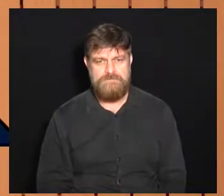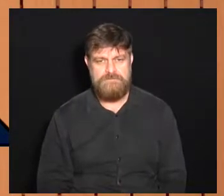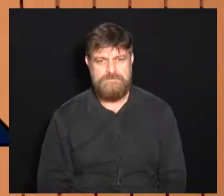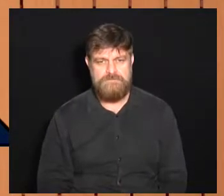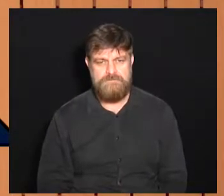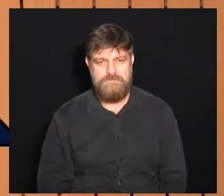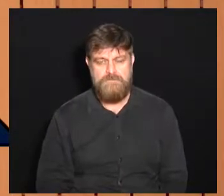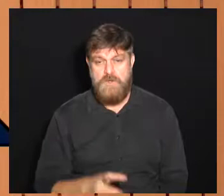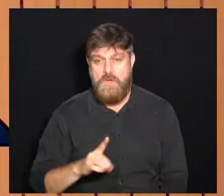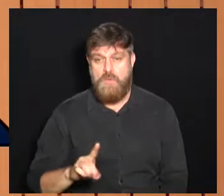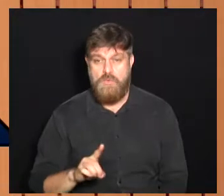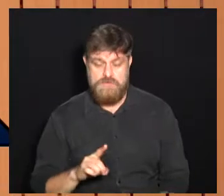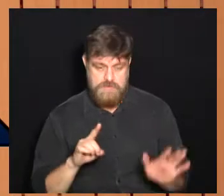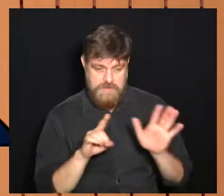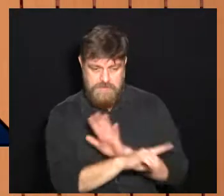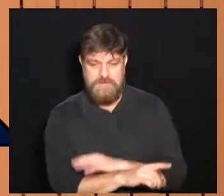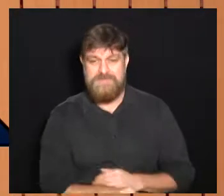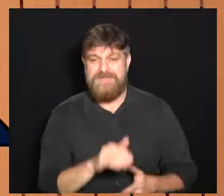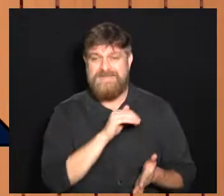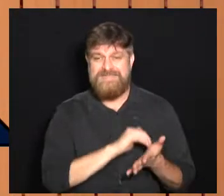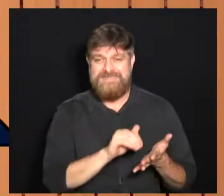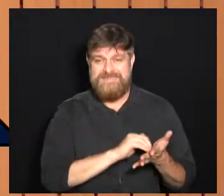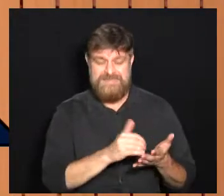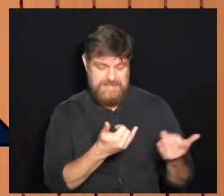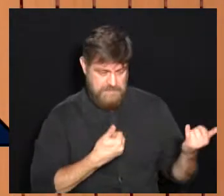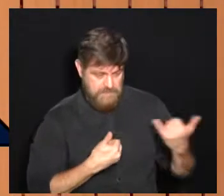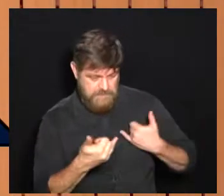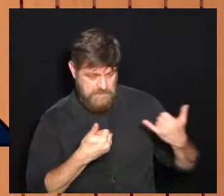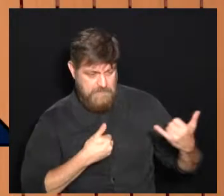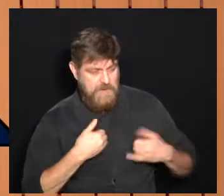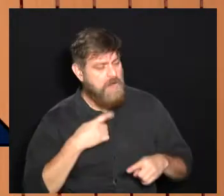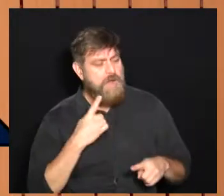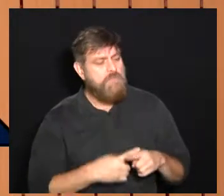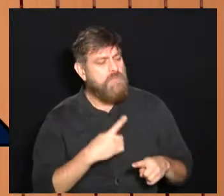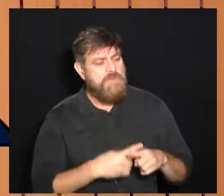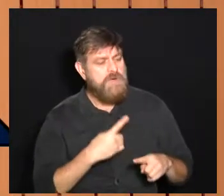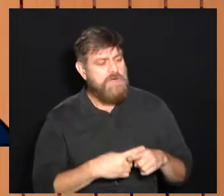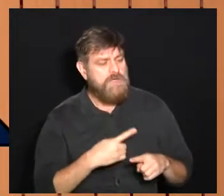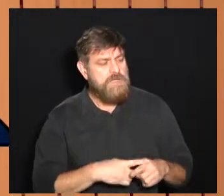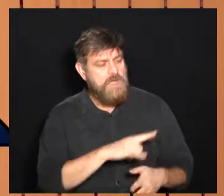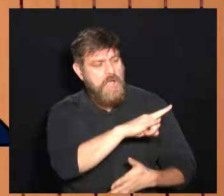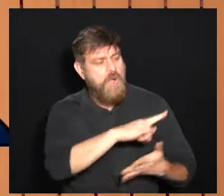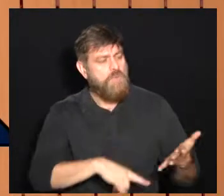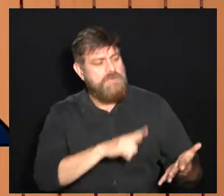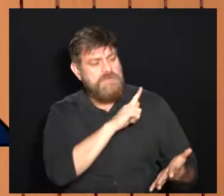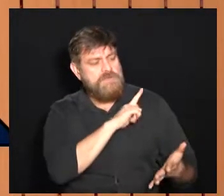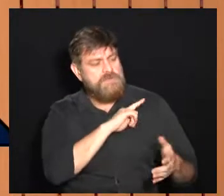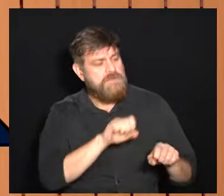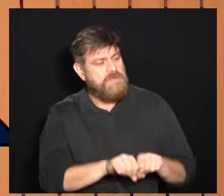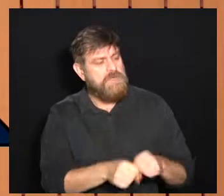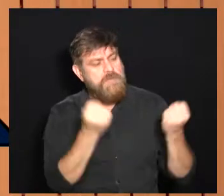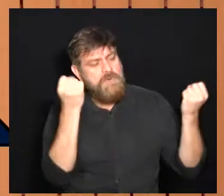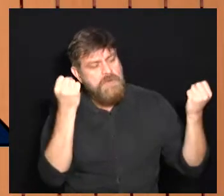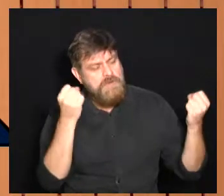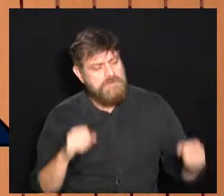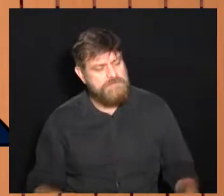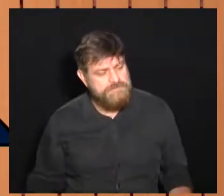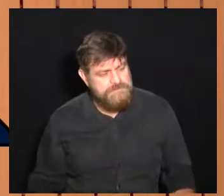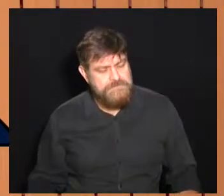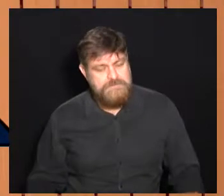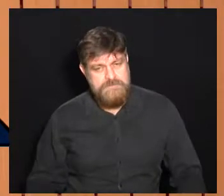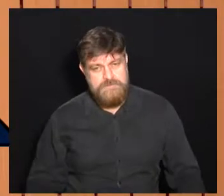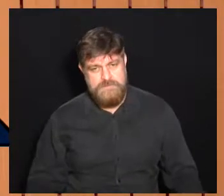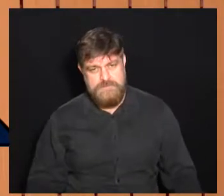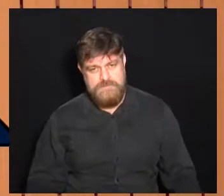E a minha última pergunta é se a secretária saberia informar qual foi o motivo da rescisão do contrato com a Associação Educacional